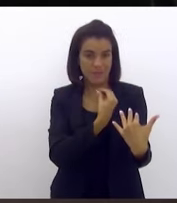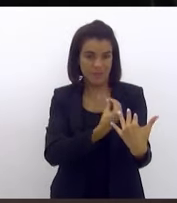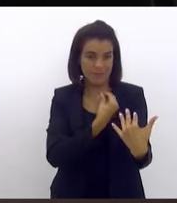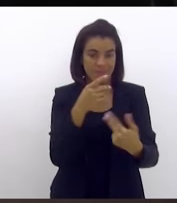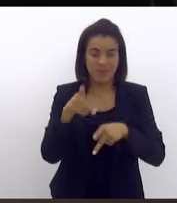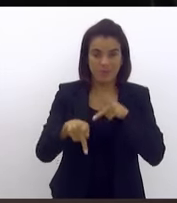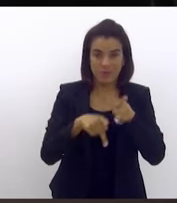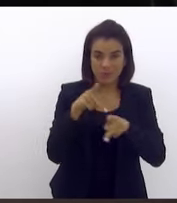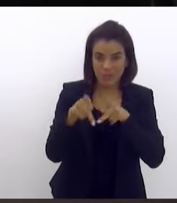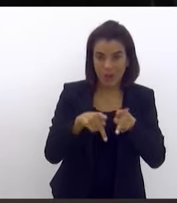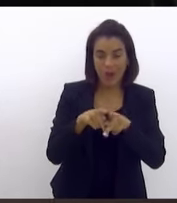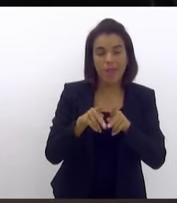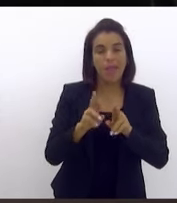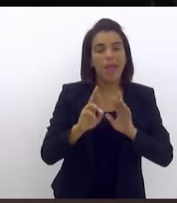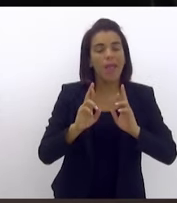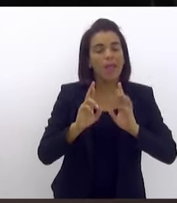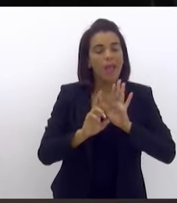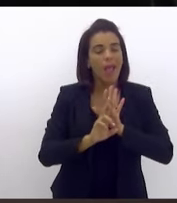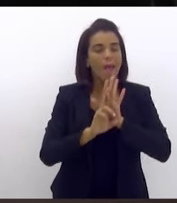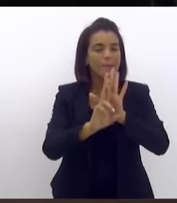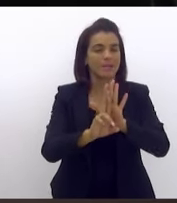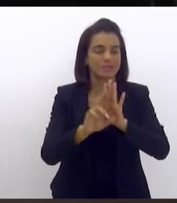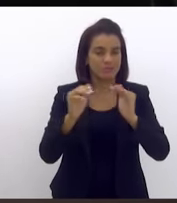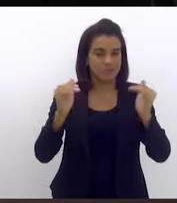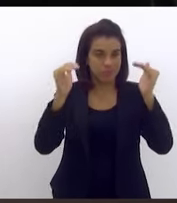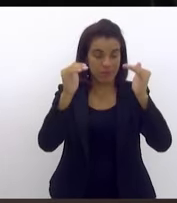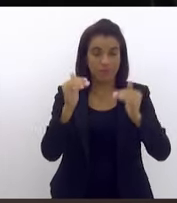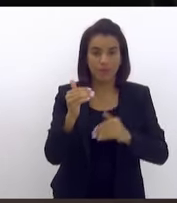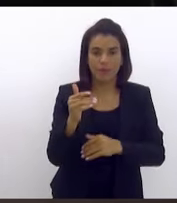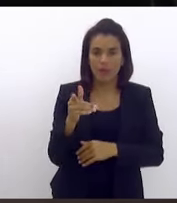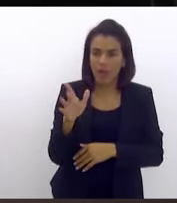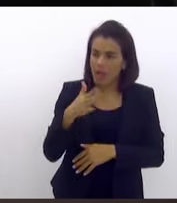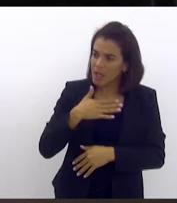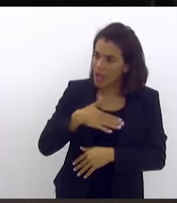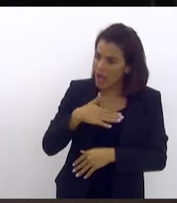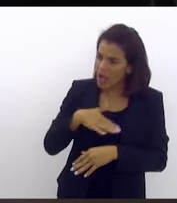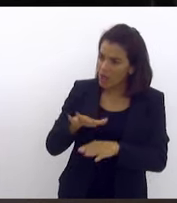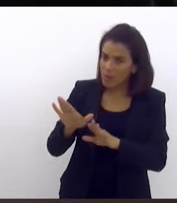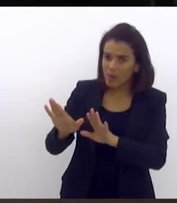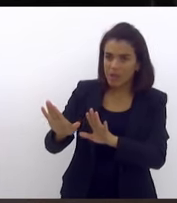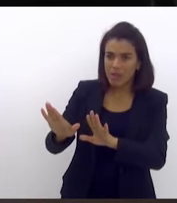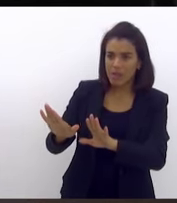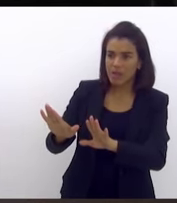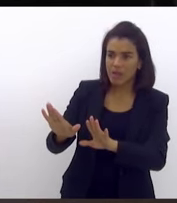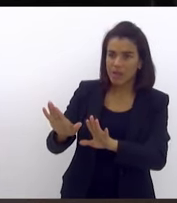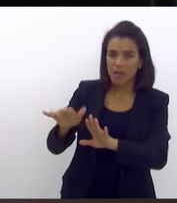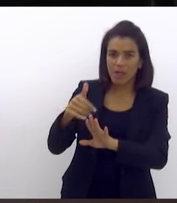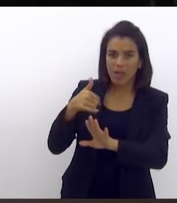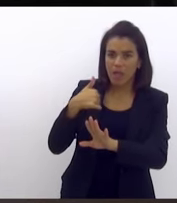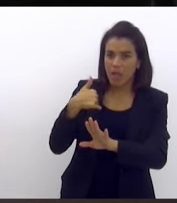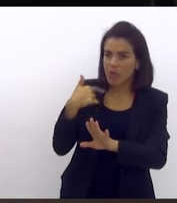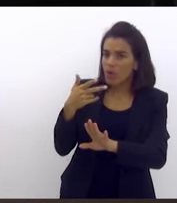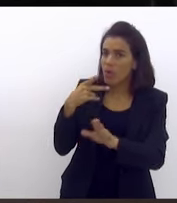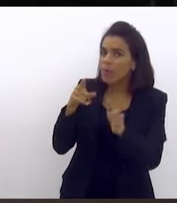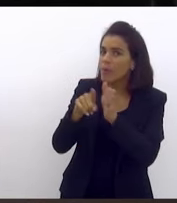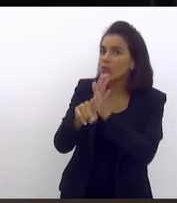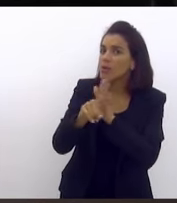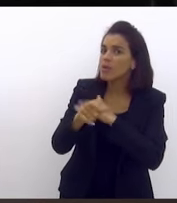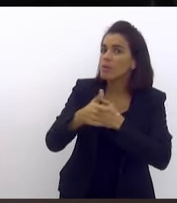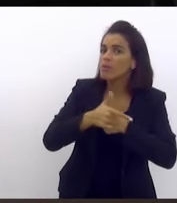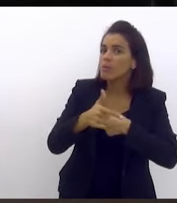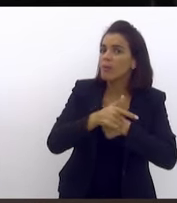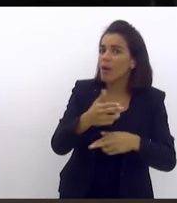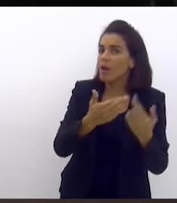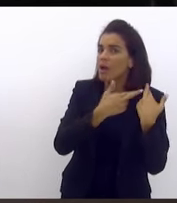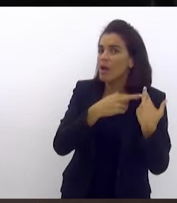aqui, que o presidente Jair Neto ficou preocupado, nervoso. Eu falei, cara, fica calmo. Eu estou indagando aqui o papel da Genersa, porque